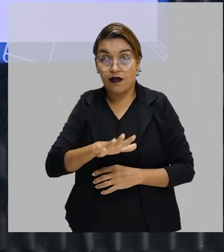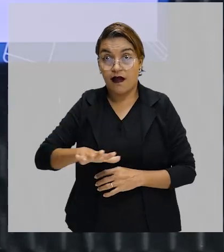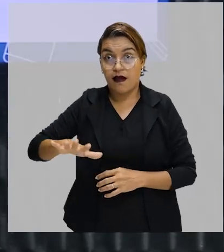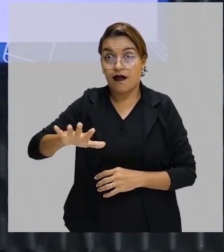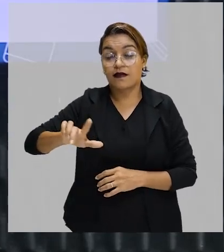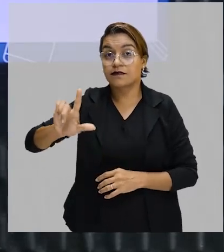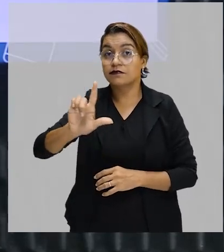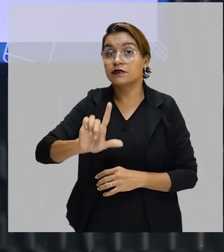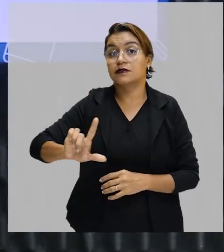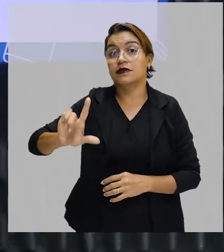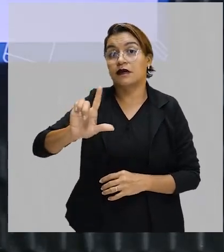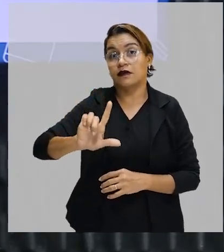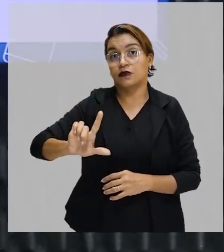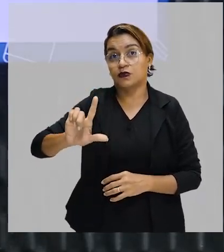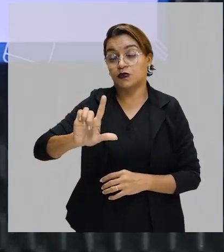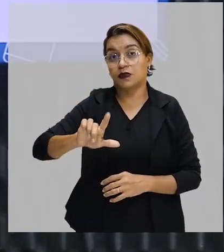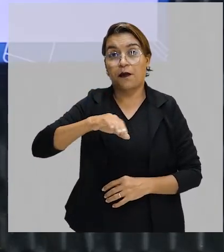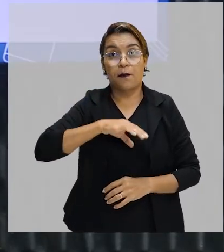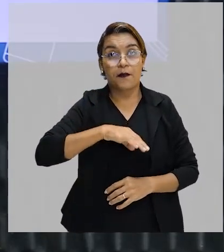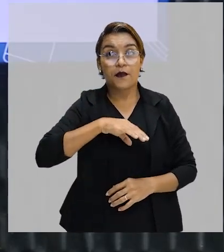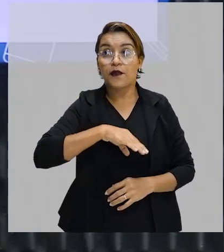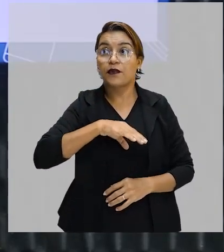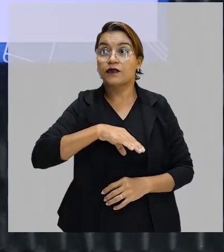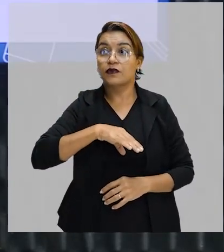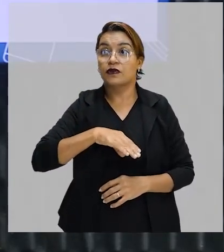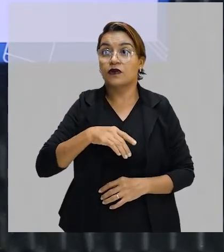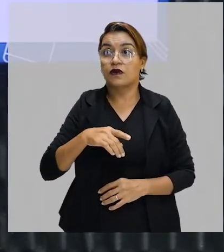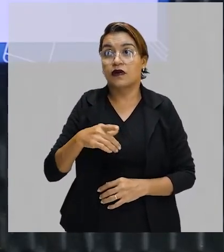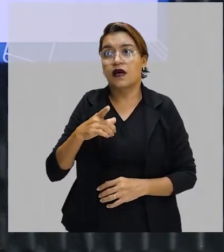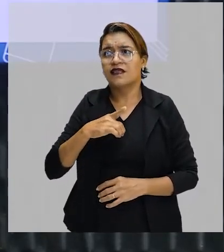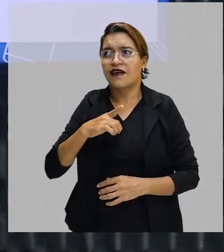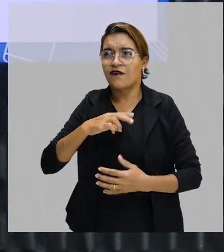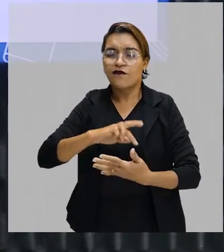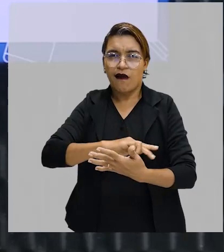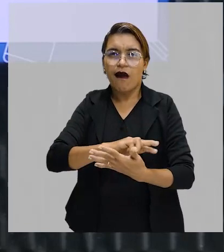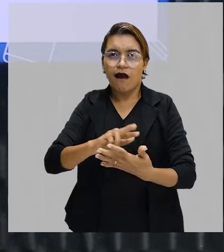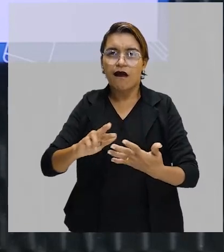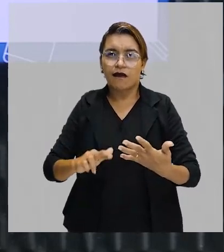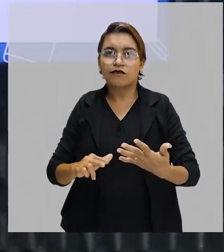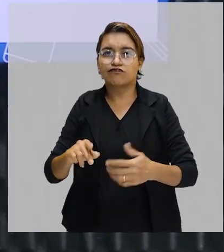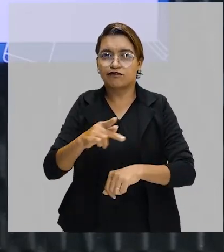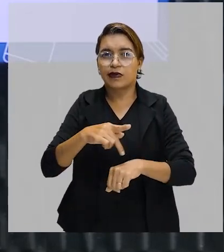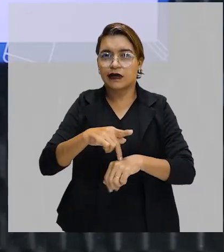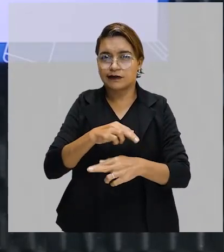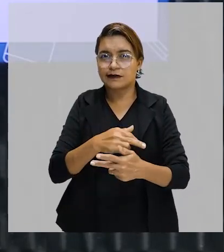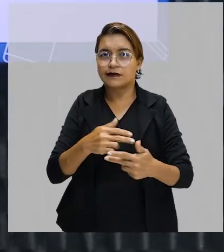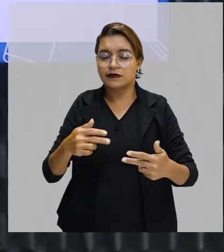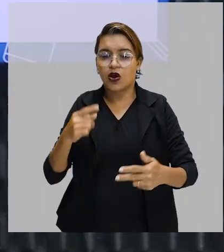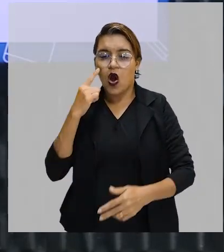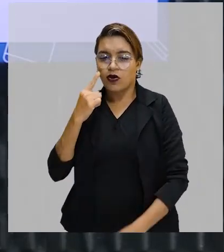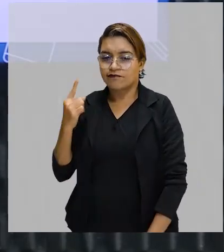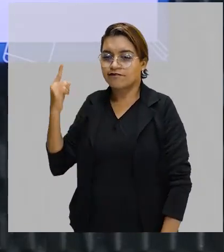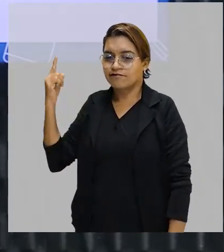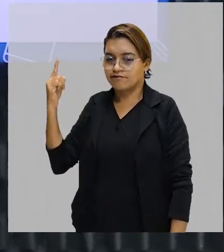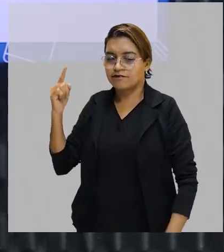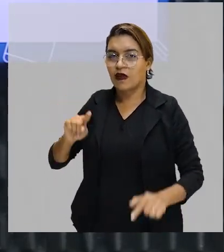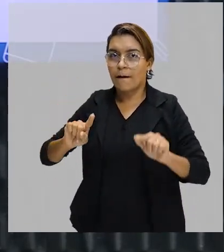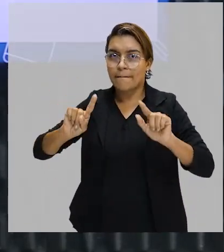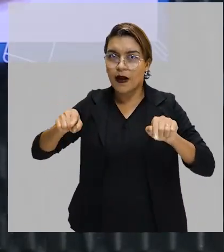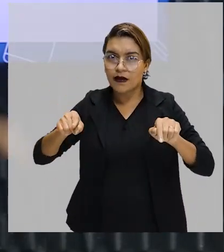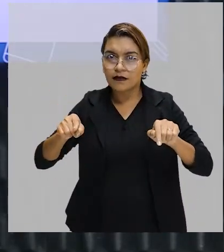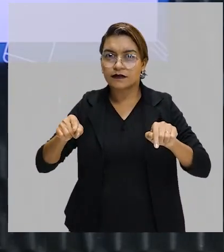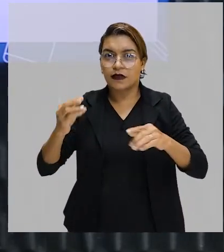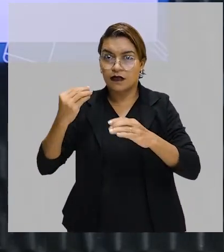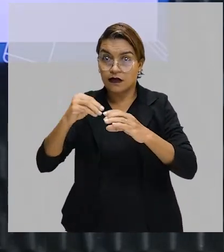literatura portuguesa vai concentrar Olha que o nome dele dos Pais Angola Moçambique acabei de falar São Tomé e príncipe